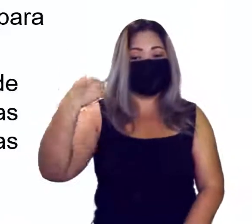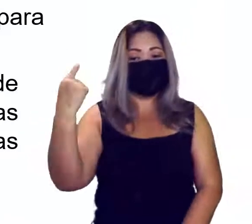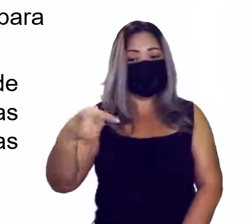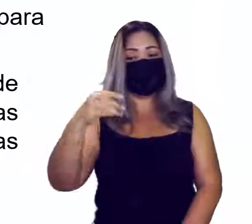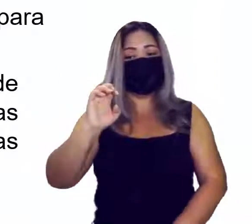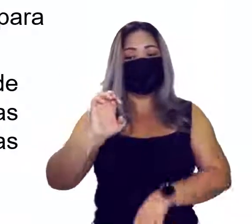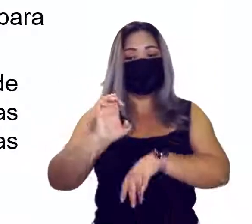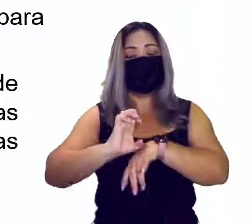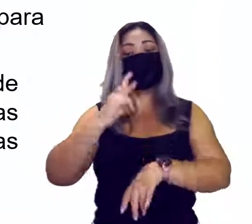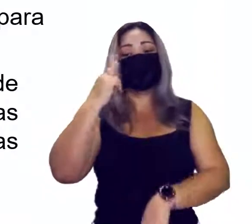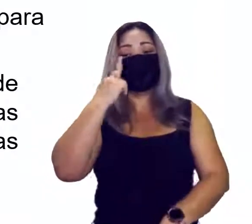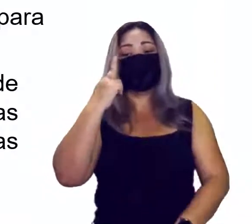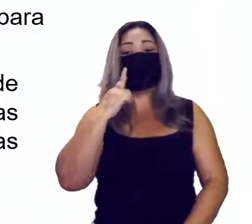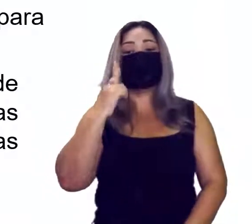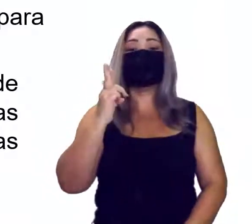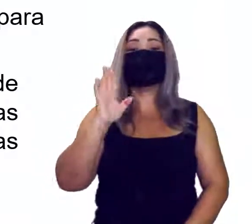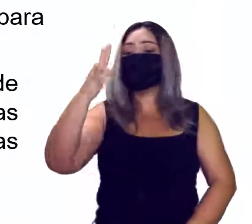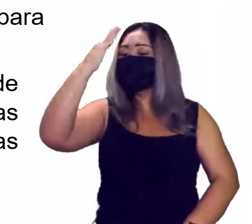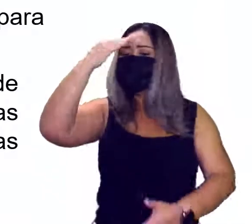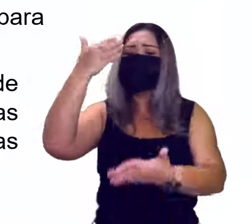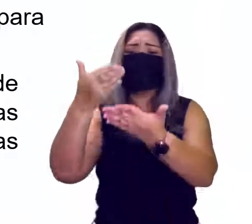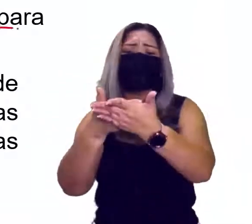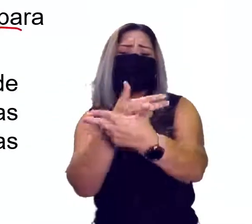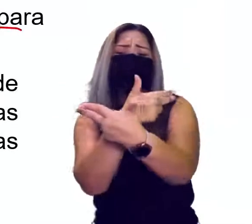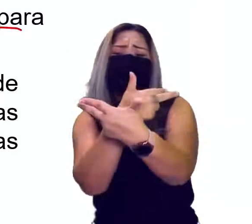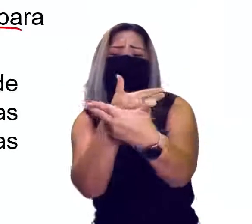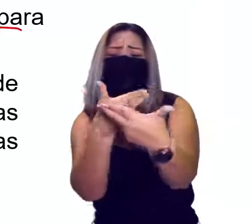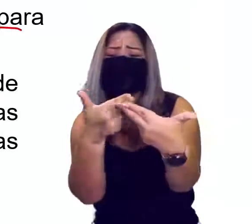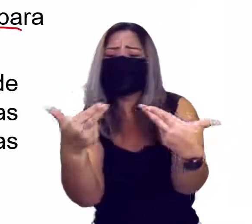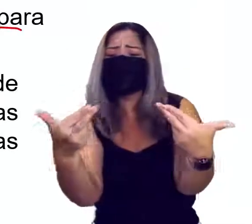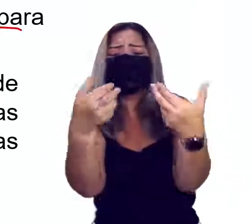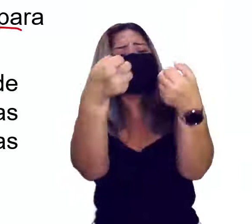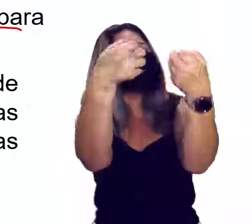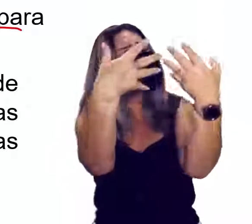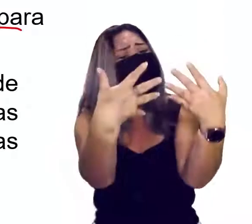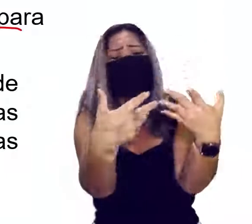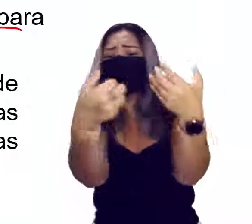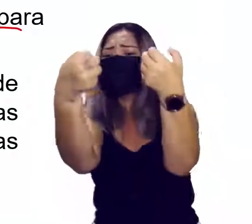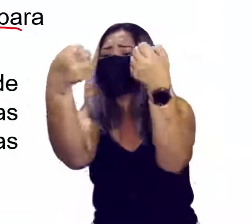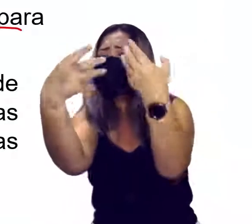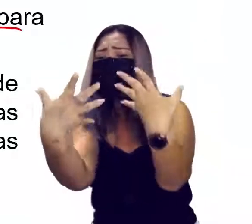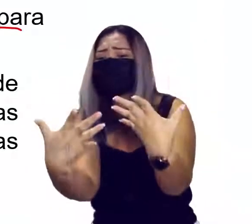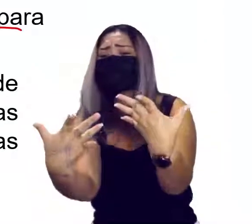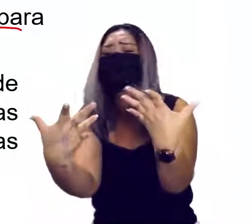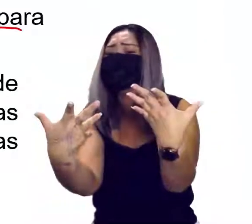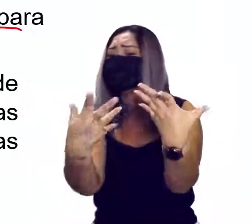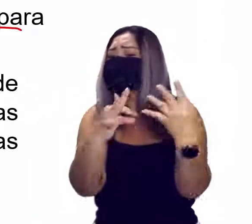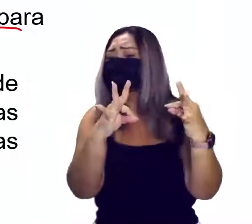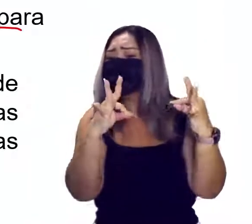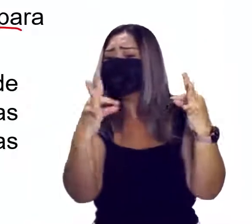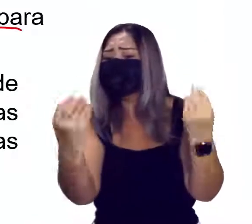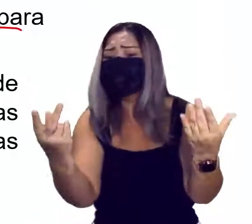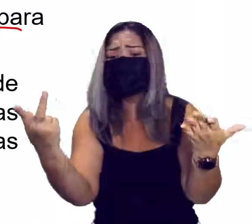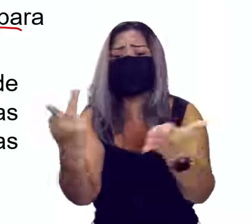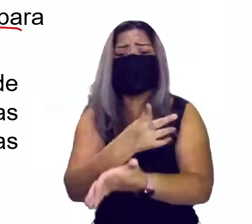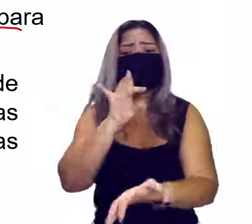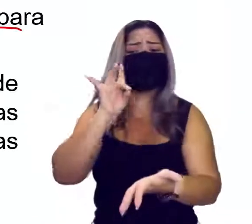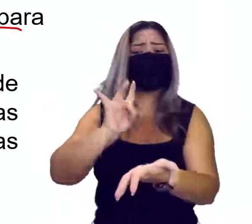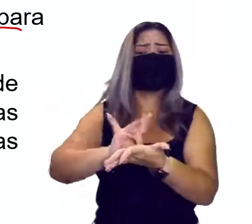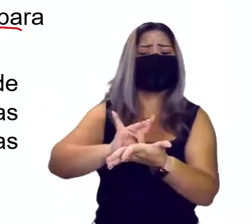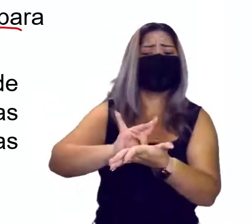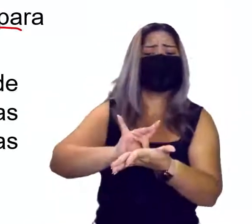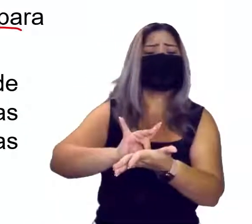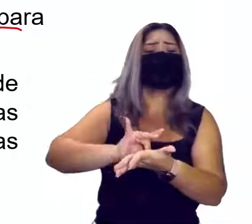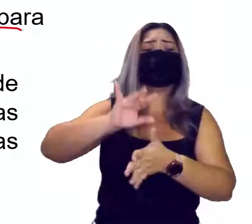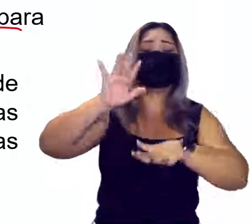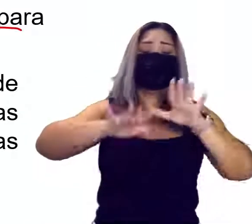aqui em Rondônia. E crenças que fornecem explicações para a realidade universal. Porém,